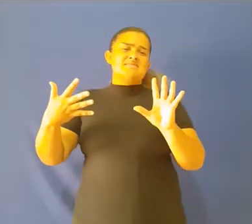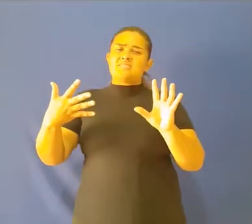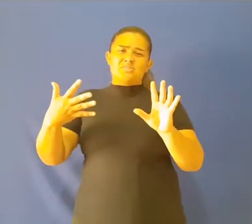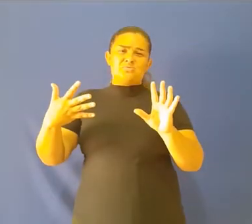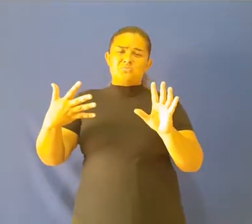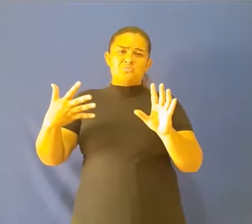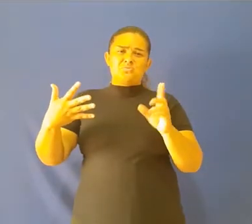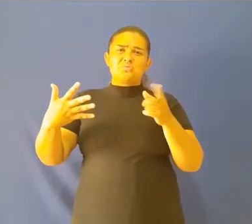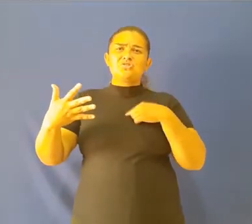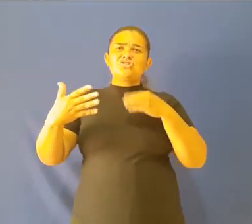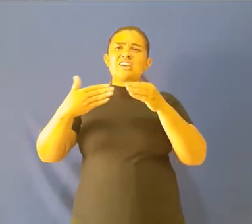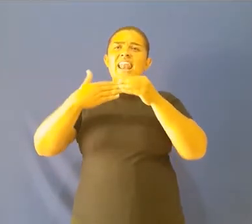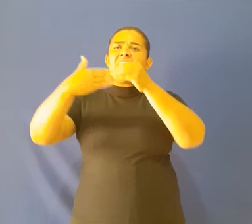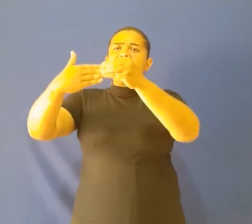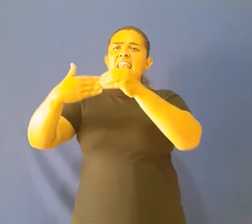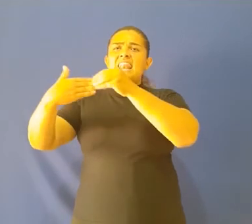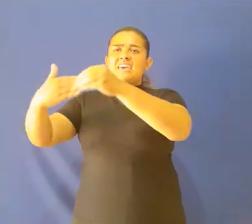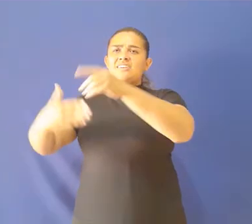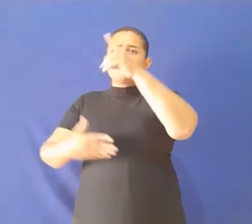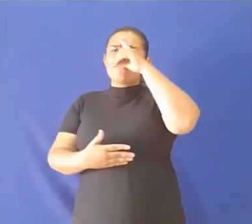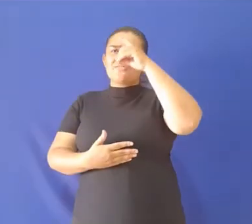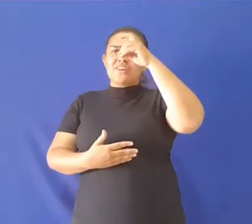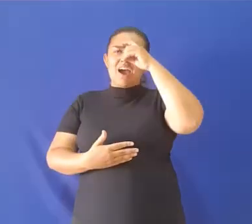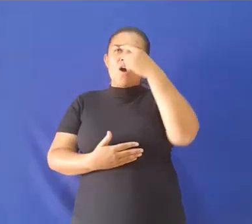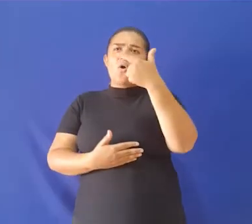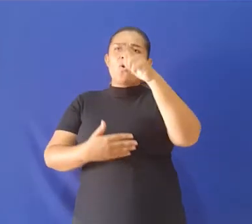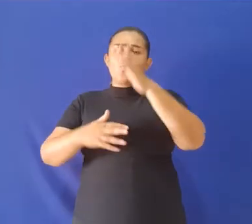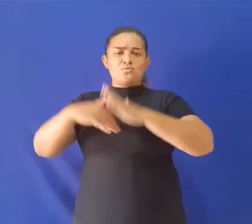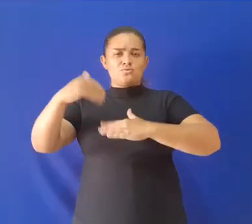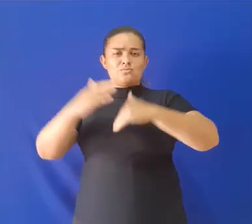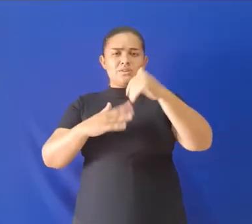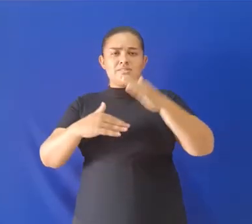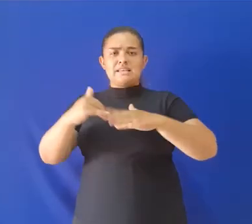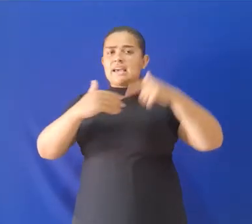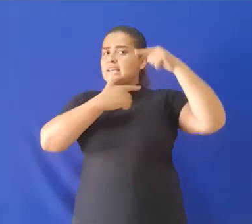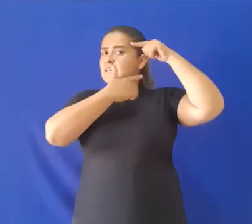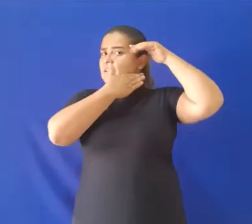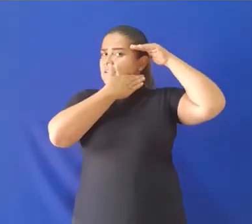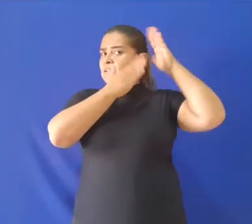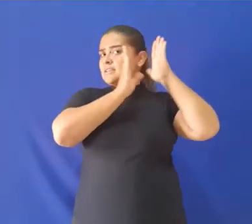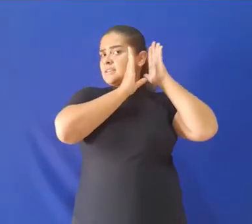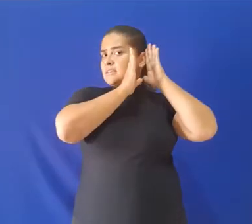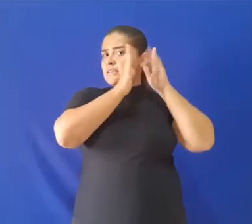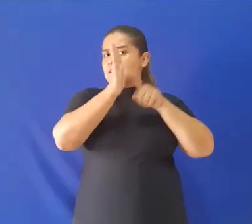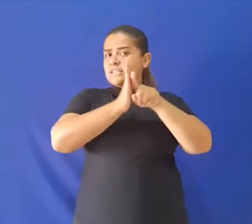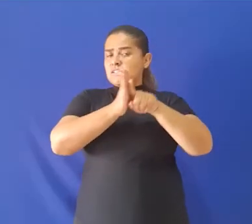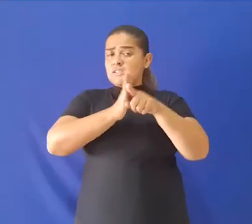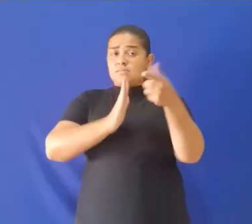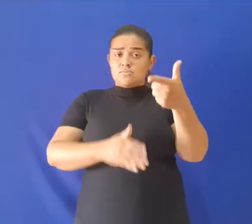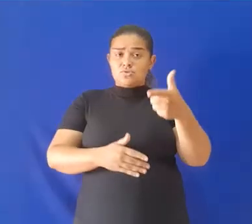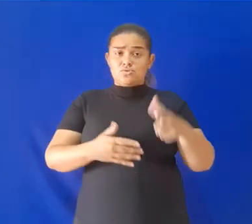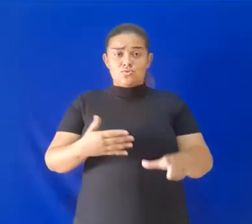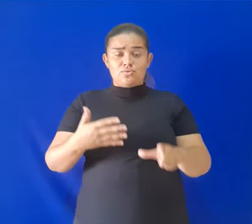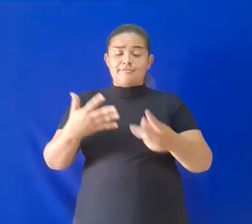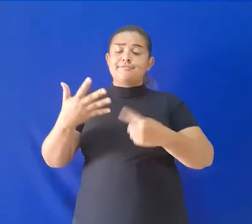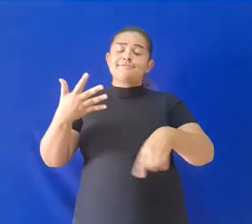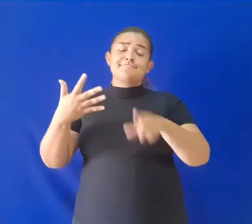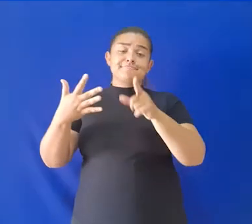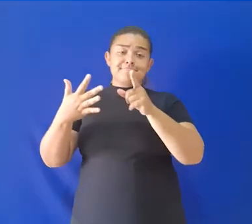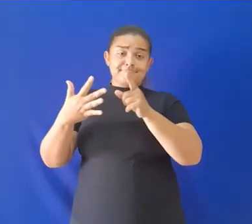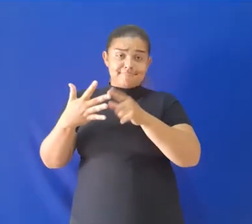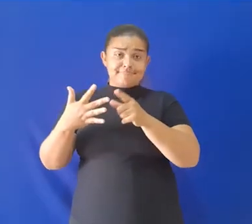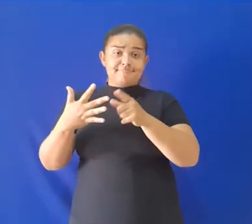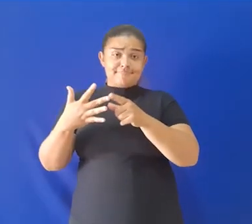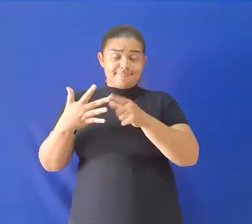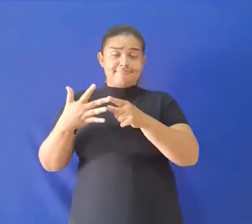a situação de negação, no sentido de levar o filho ou a filha para outro profissional para ser avaliado